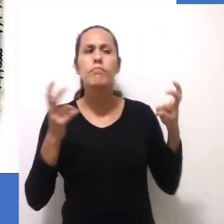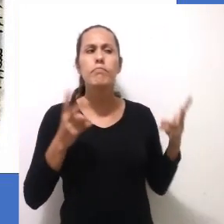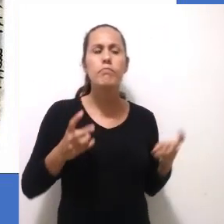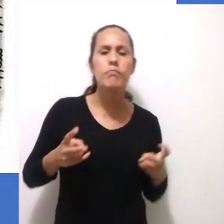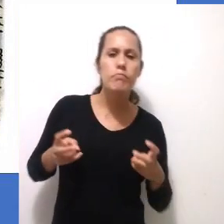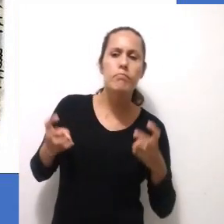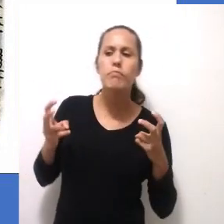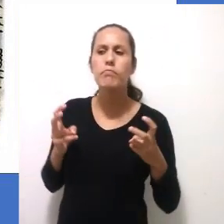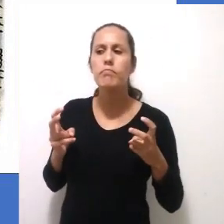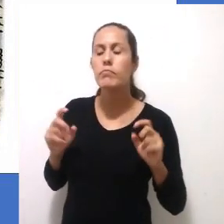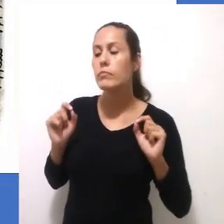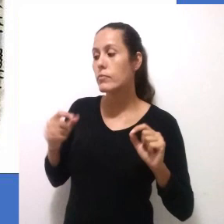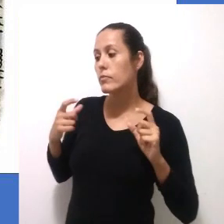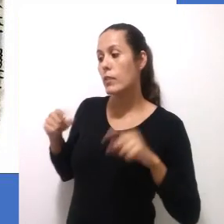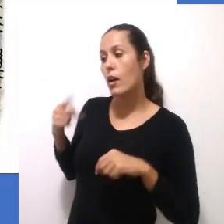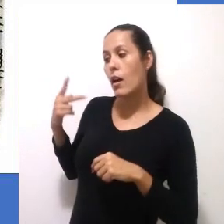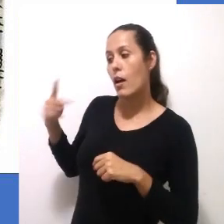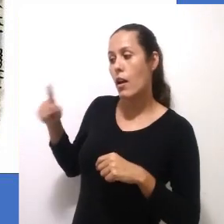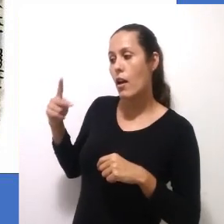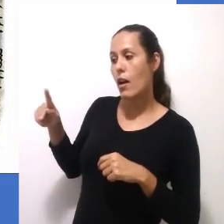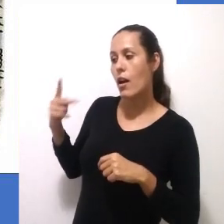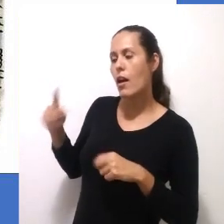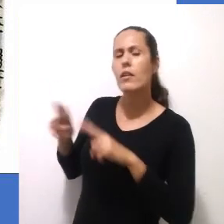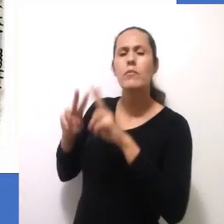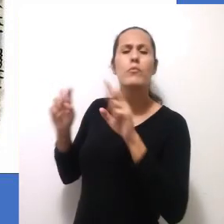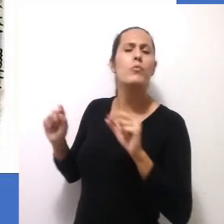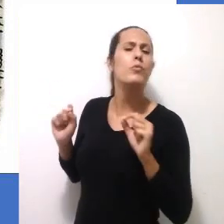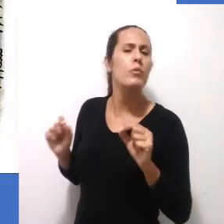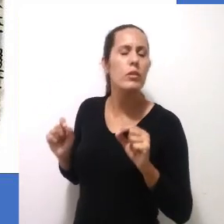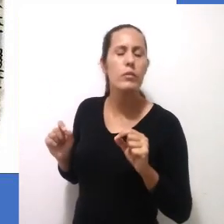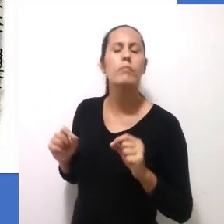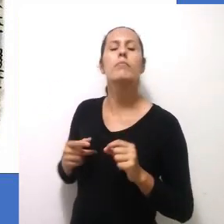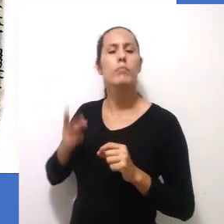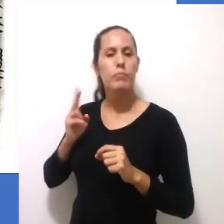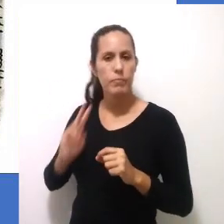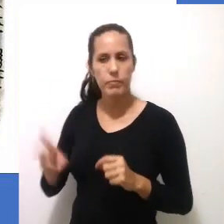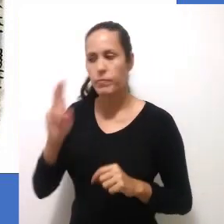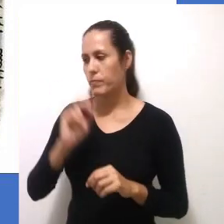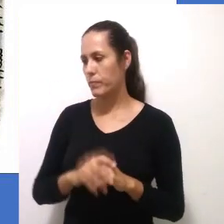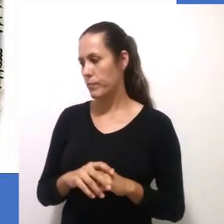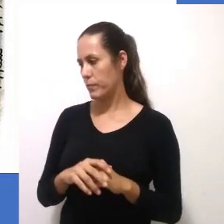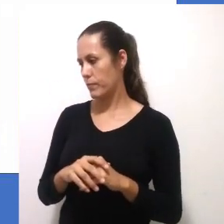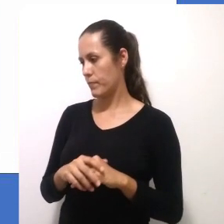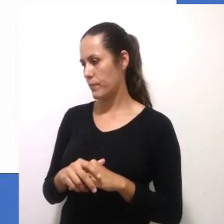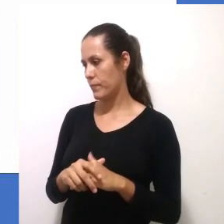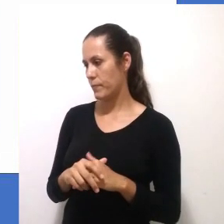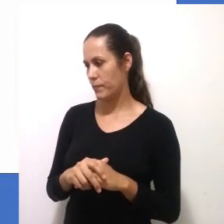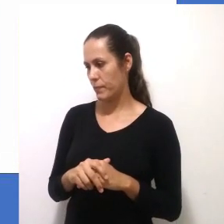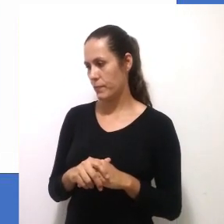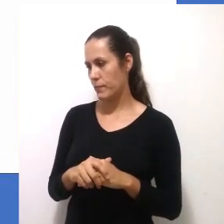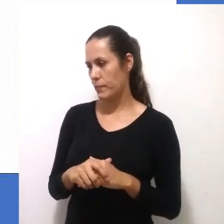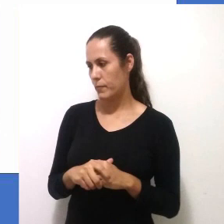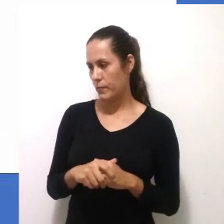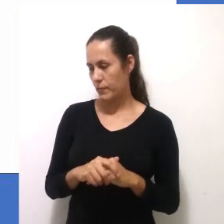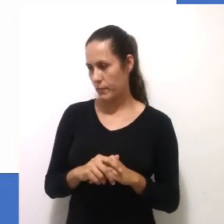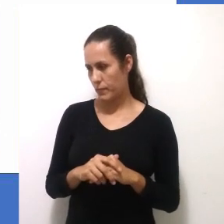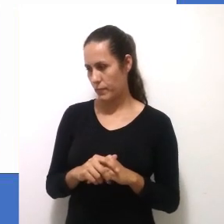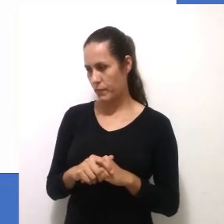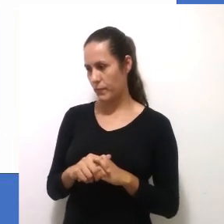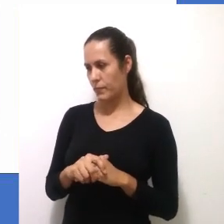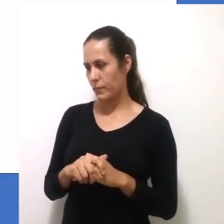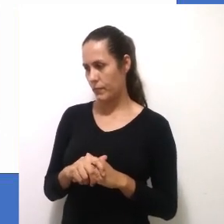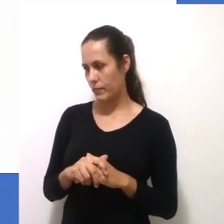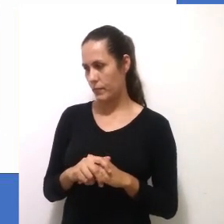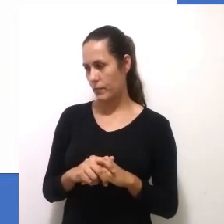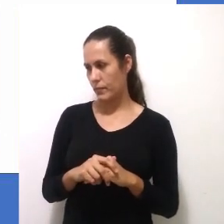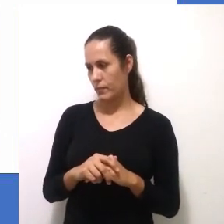percebam qual é a prévia da temática que está rolando. Segue o próximo slide. Olha aí. What